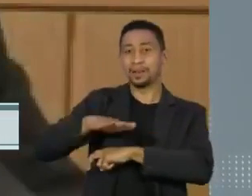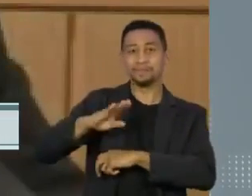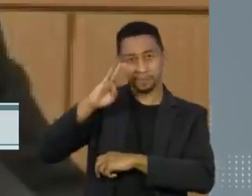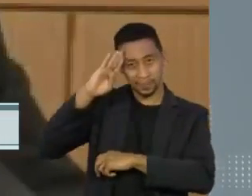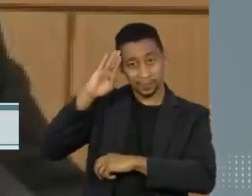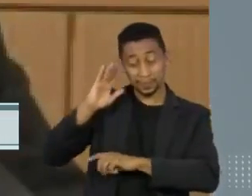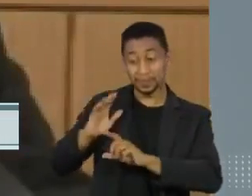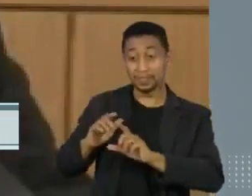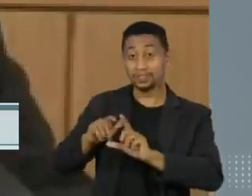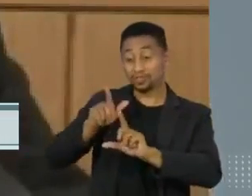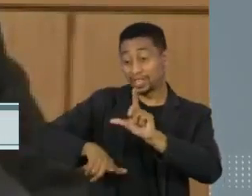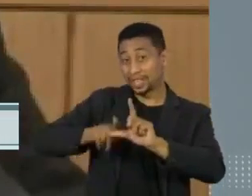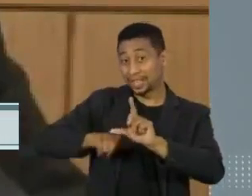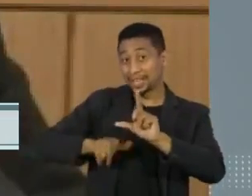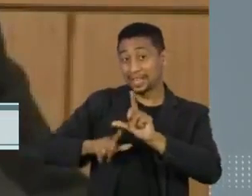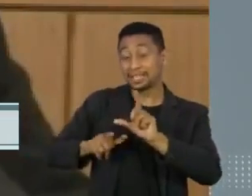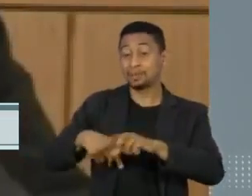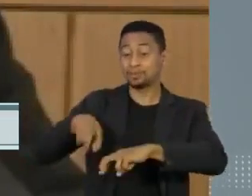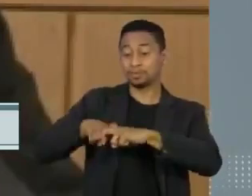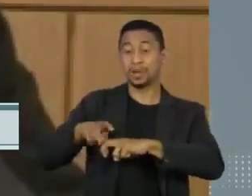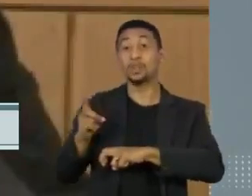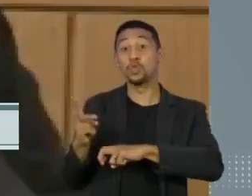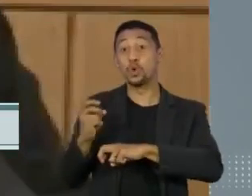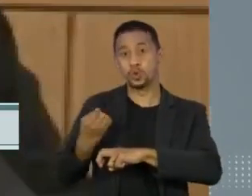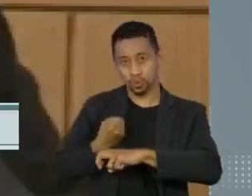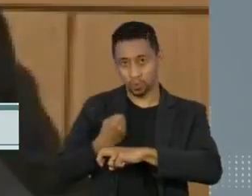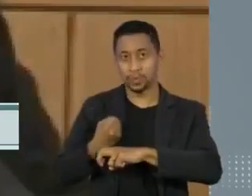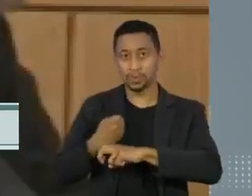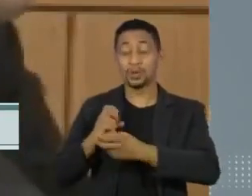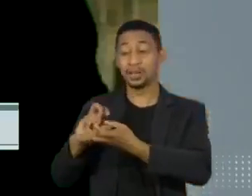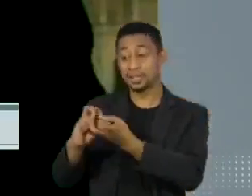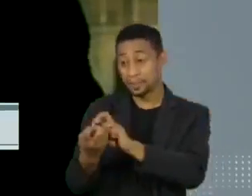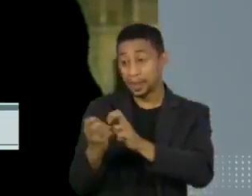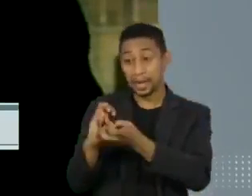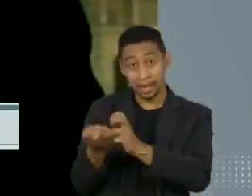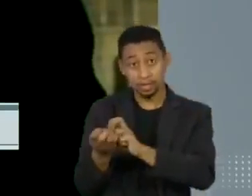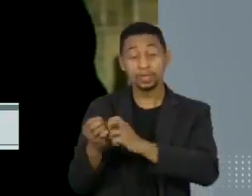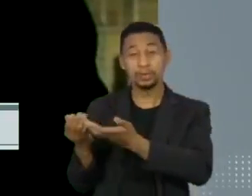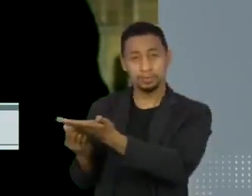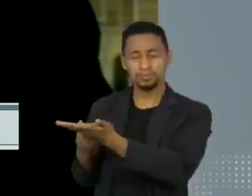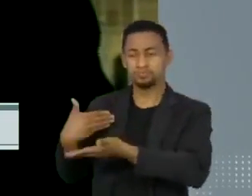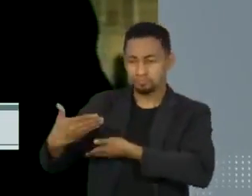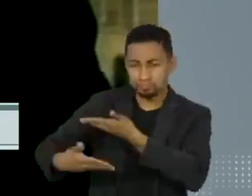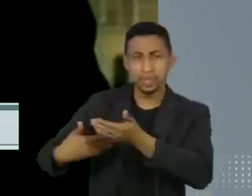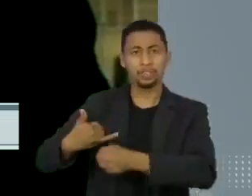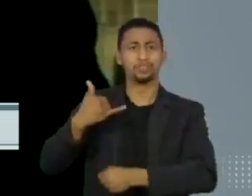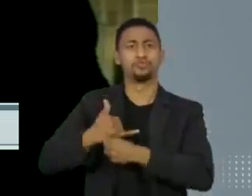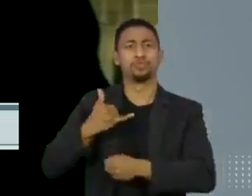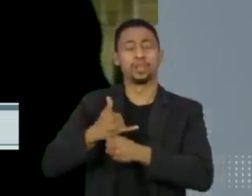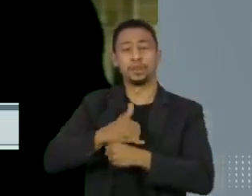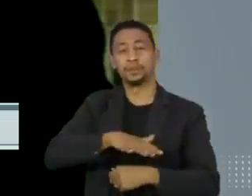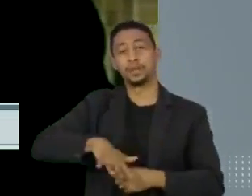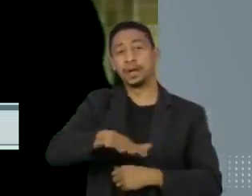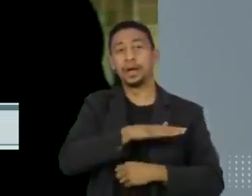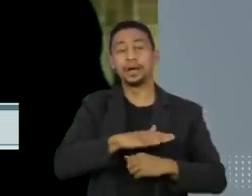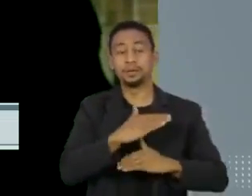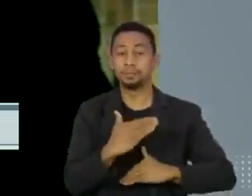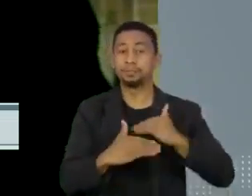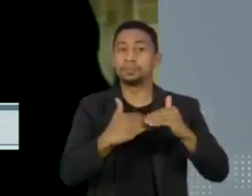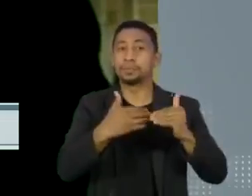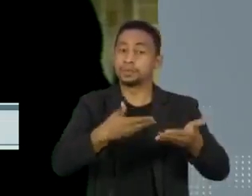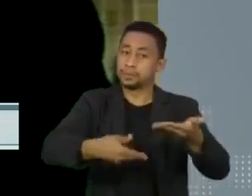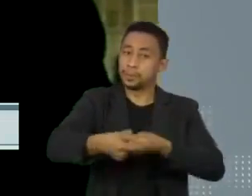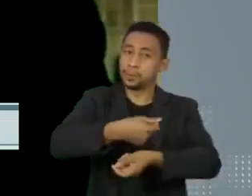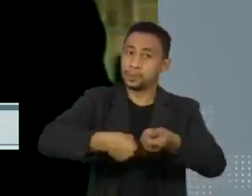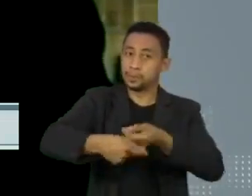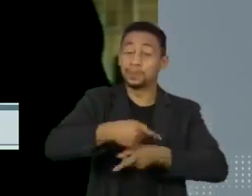carreira diplomática começou em 1955, no Itamaraty. Flecha de Lima foi chefe do Departamento de Promoção Comercial